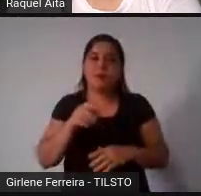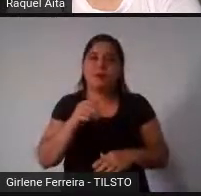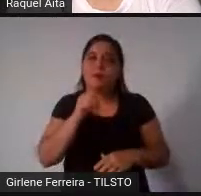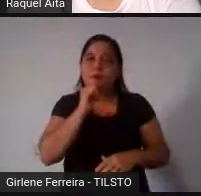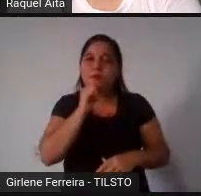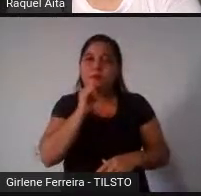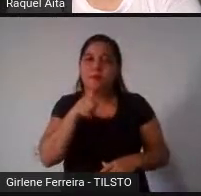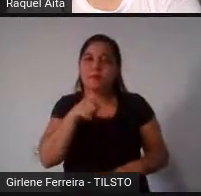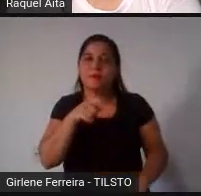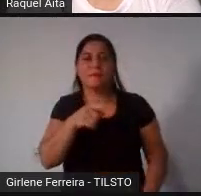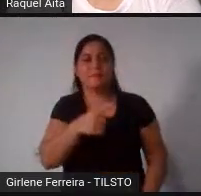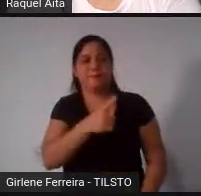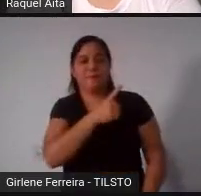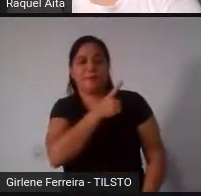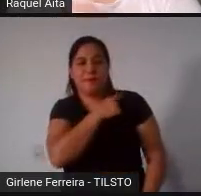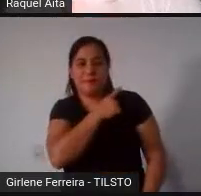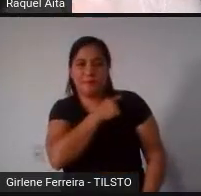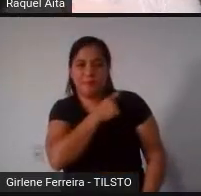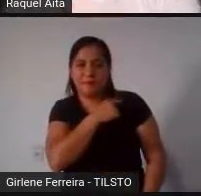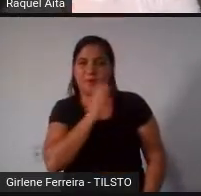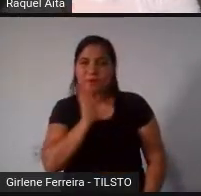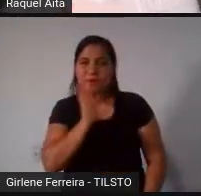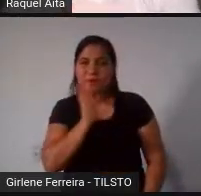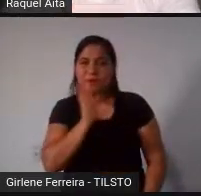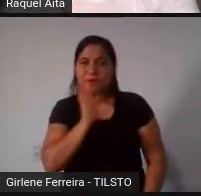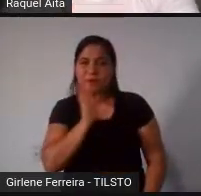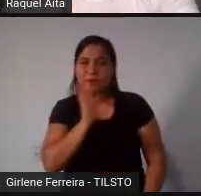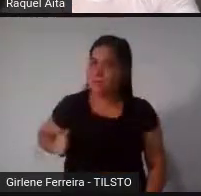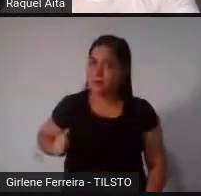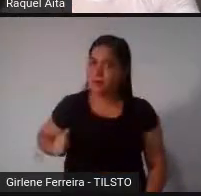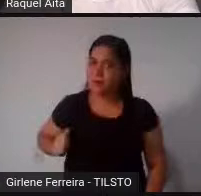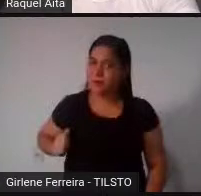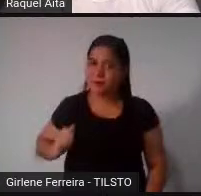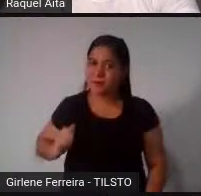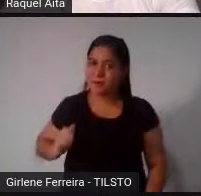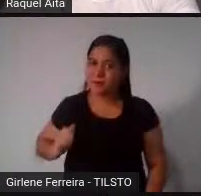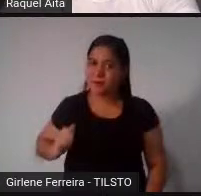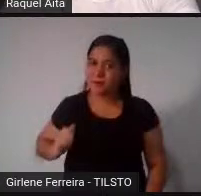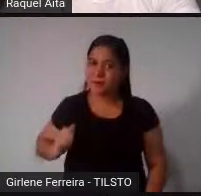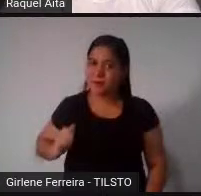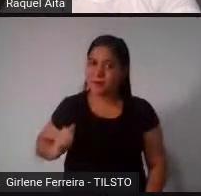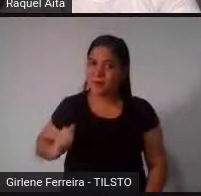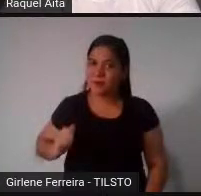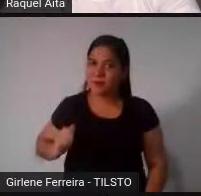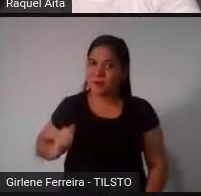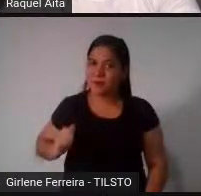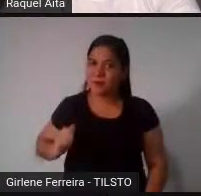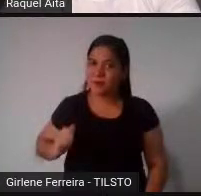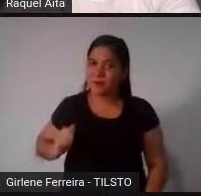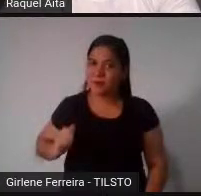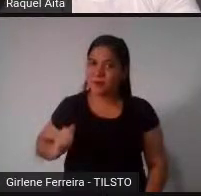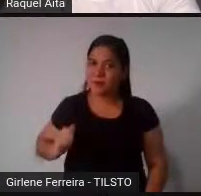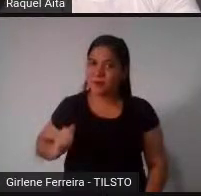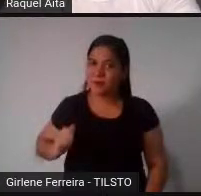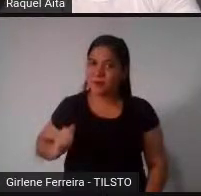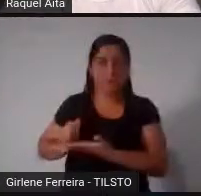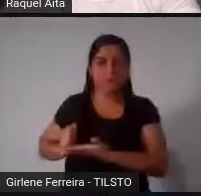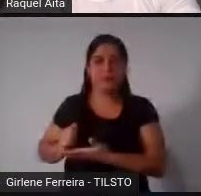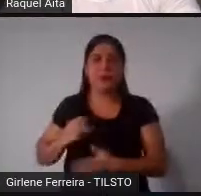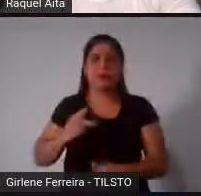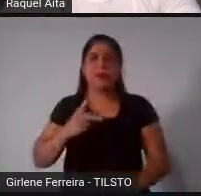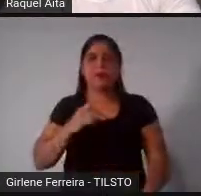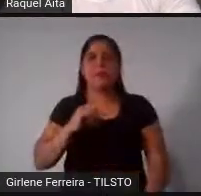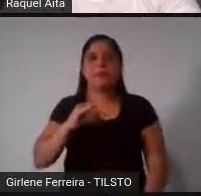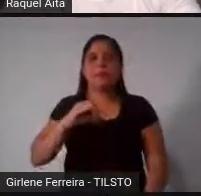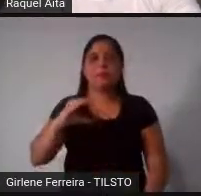ensino médio no IFPR, já recebe bolsa, que a gente chama do PIC, que é um programa de iniciação